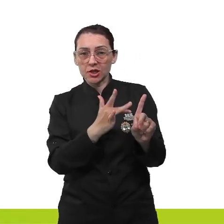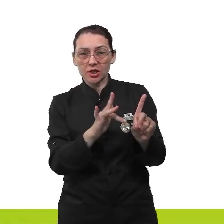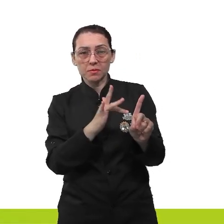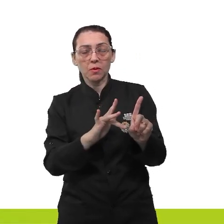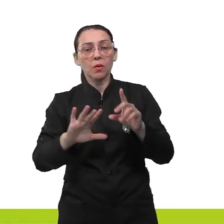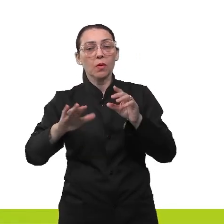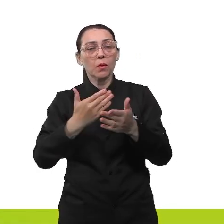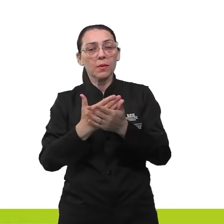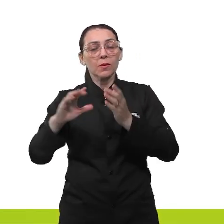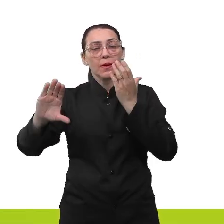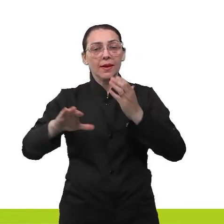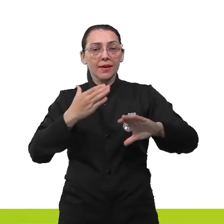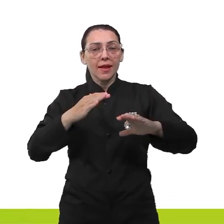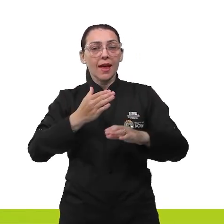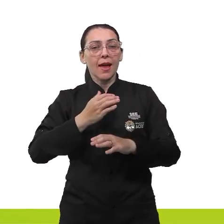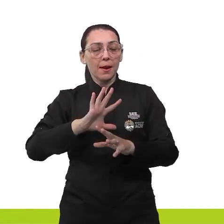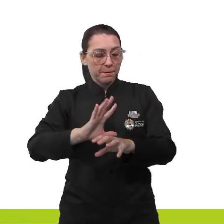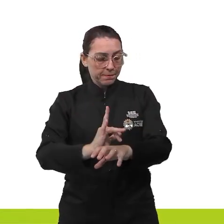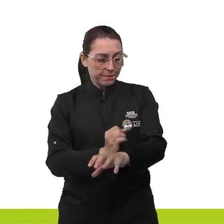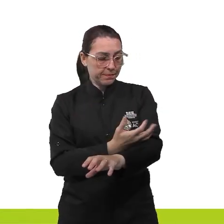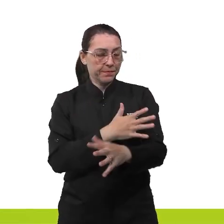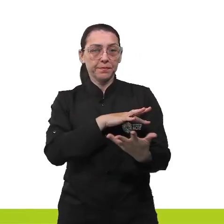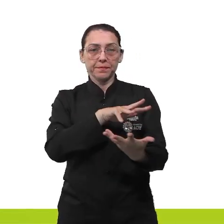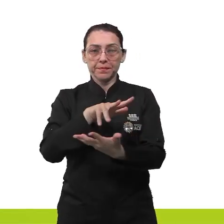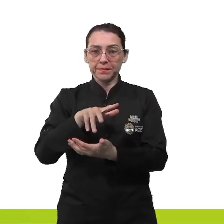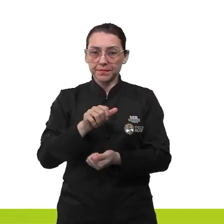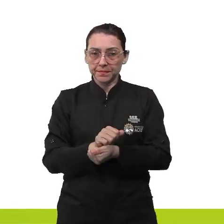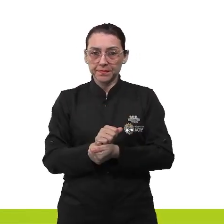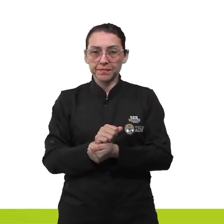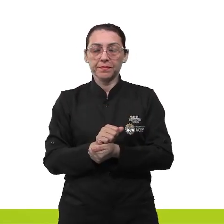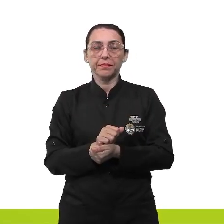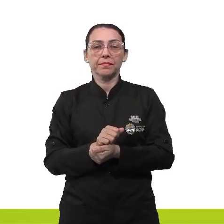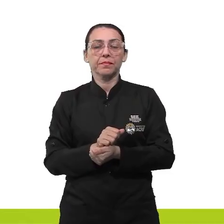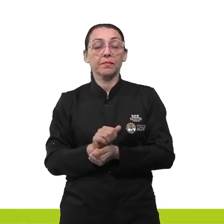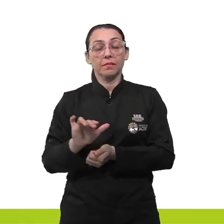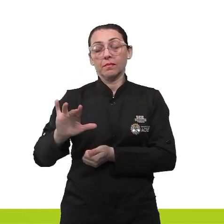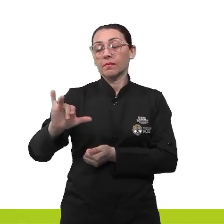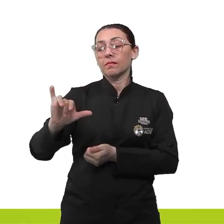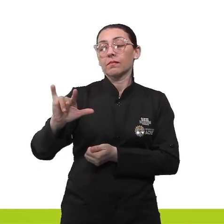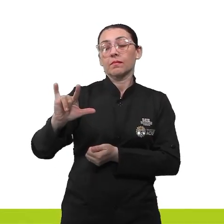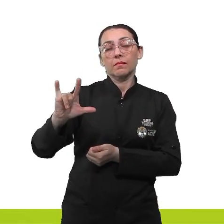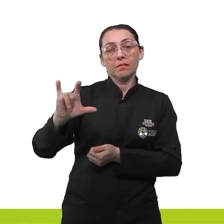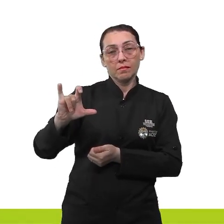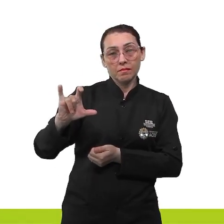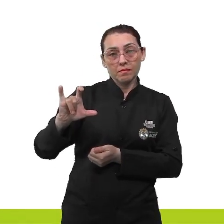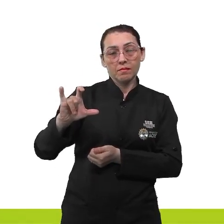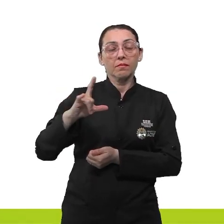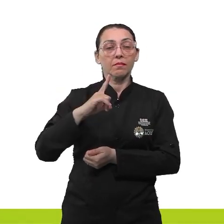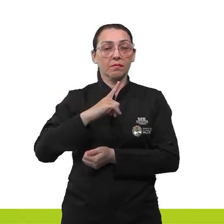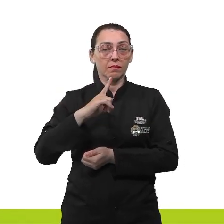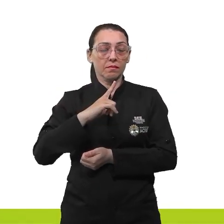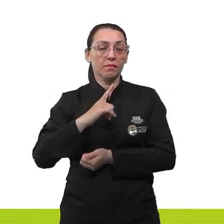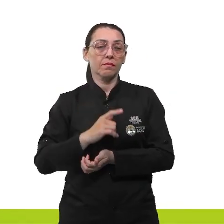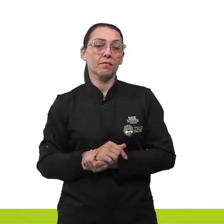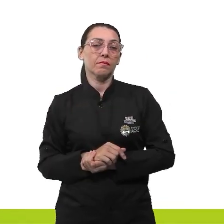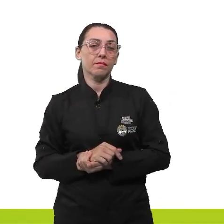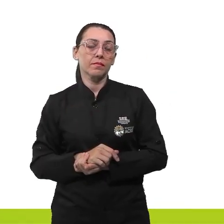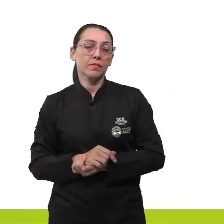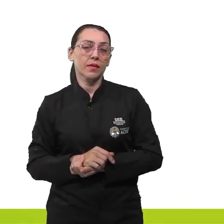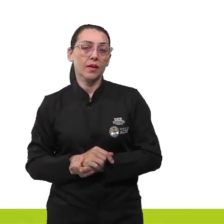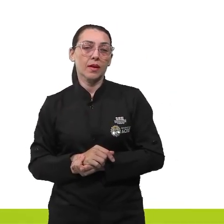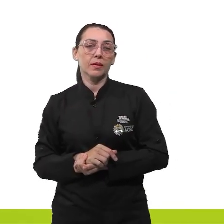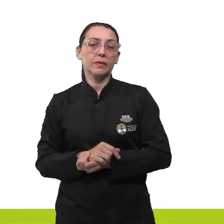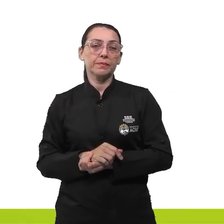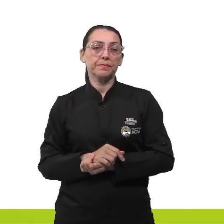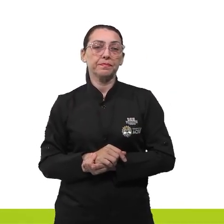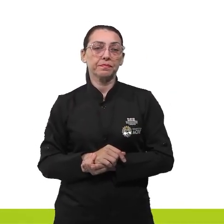cantar, ela emocionou o mundo. Esses vídeos circulam bastante aí no Instagram, se você procurar, você vai achar. E deu a todos